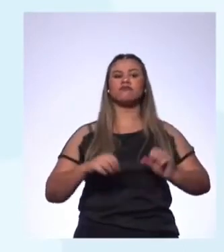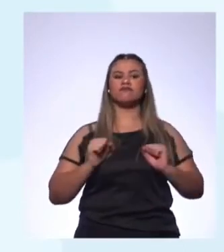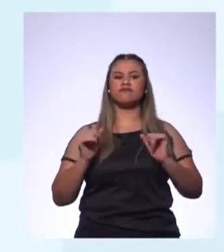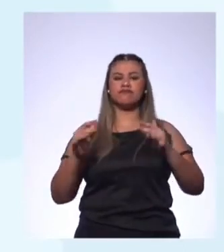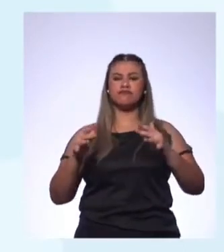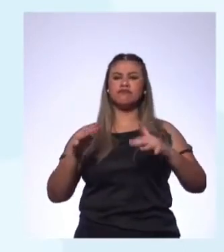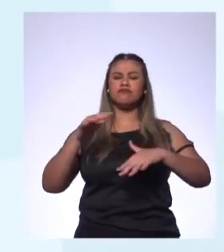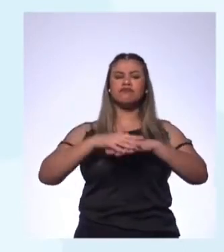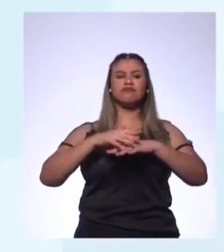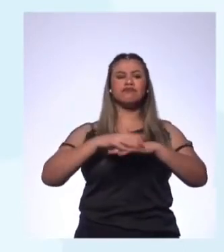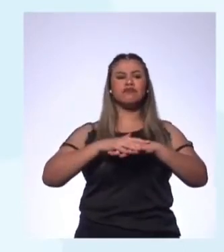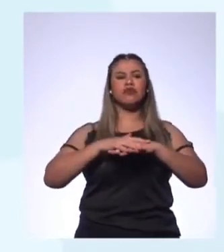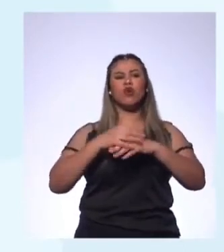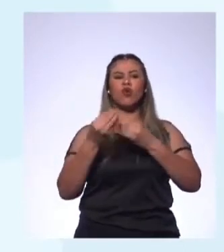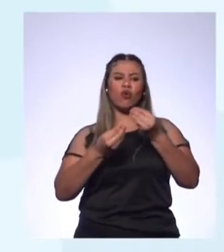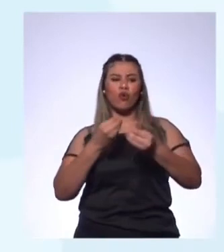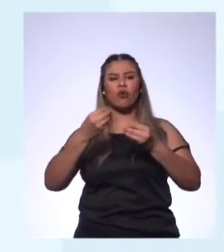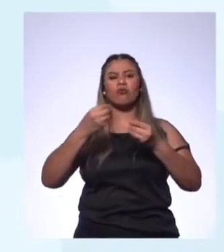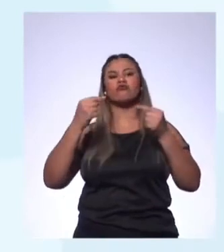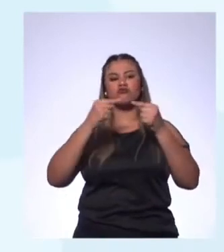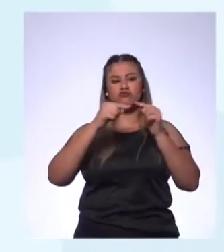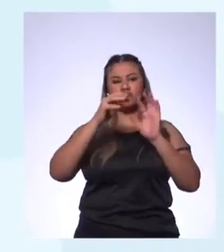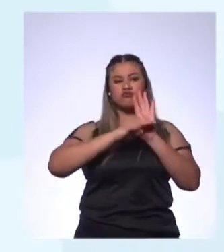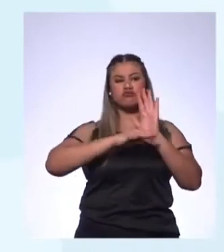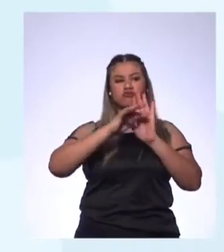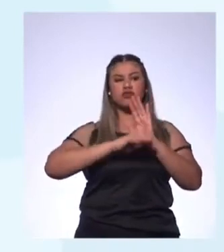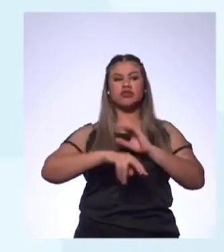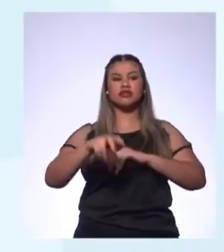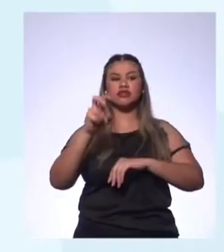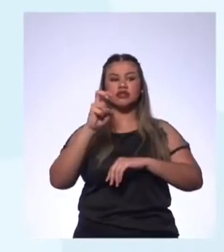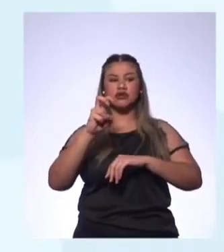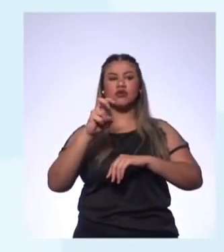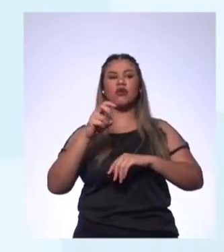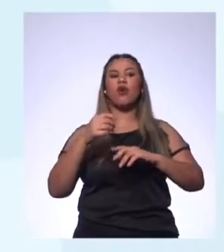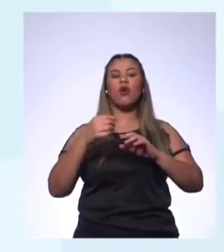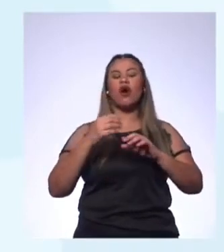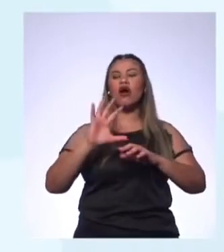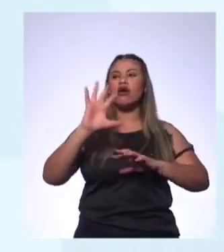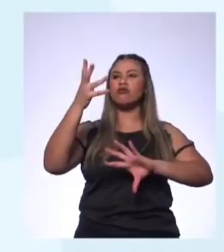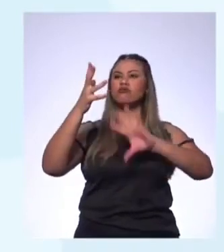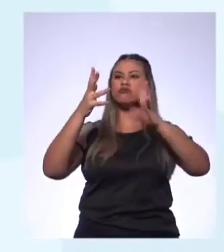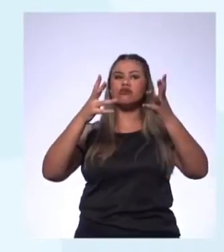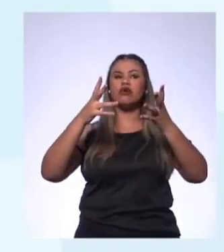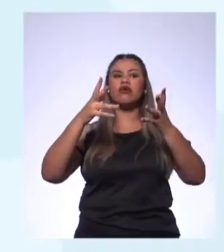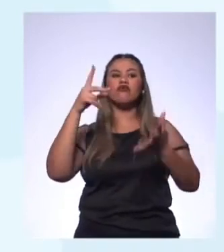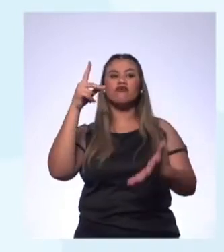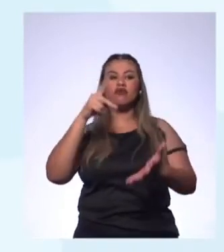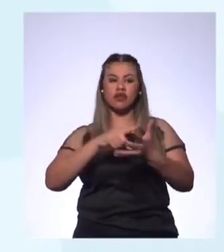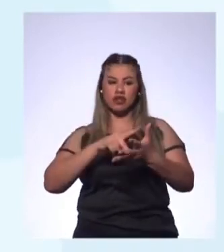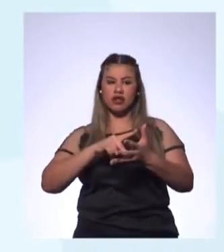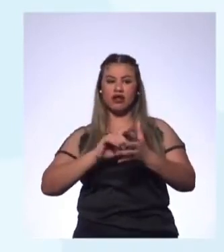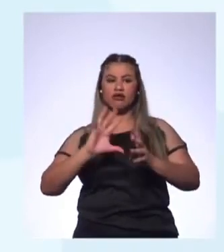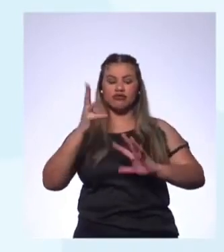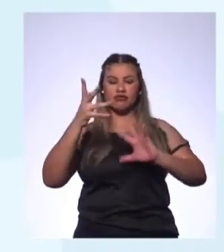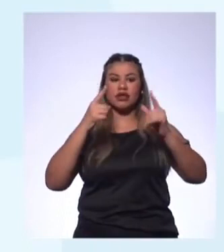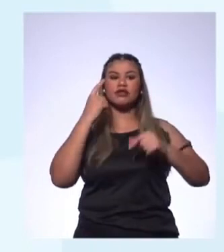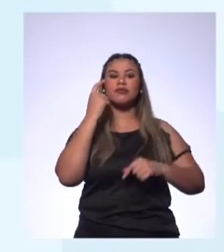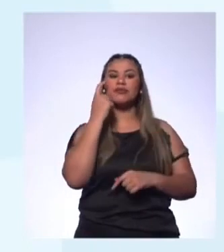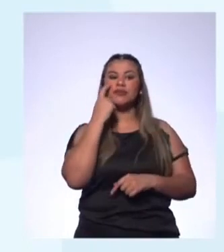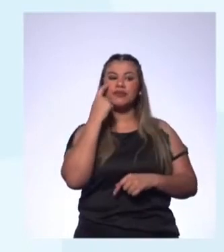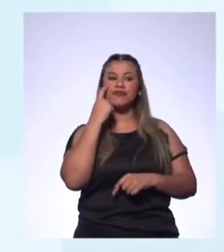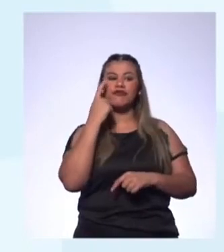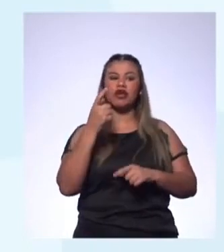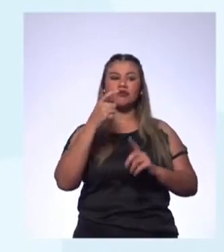E 5. Mostra onde os fatos acontecem. Então, essas afirmações são... Vocês vão fazer uma relação. O que